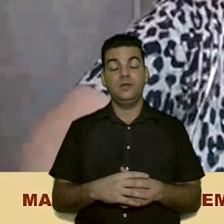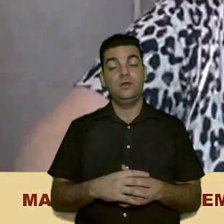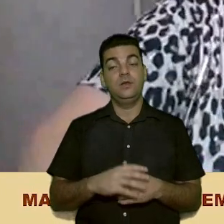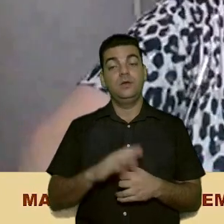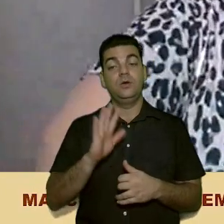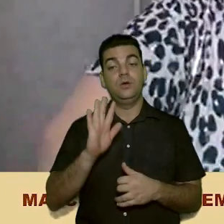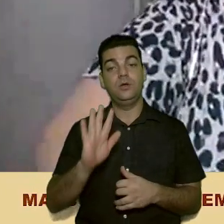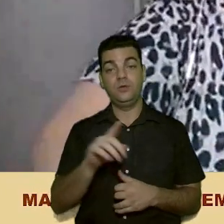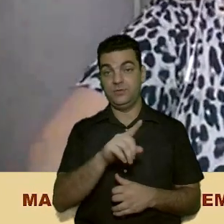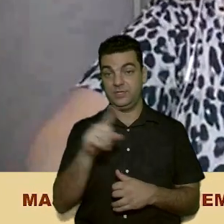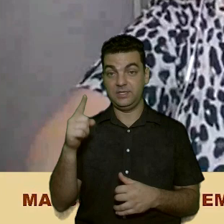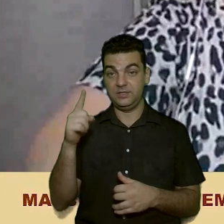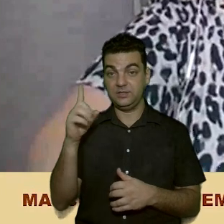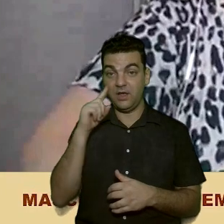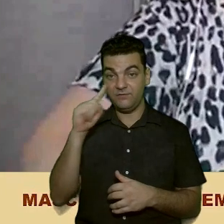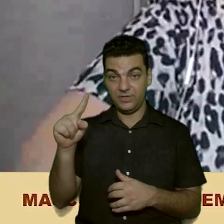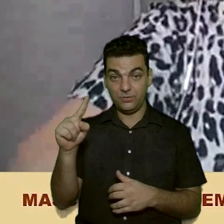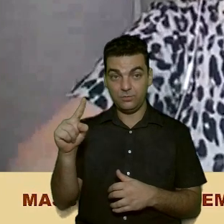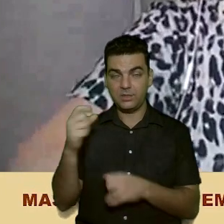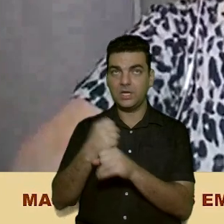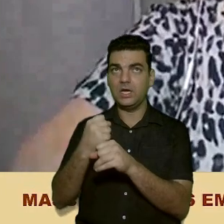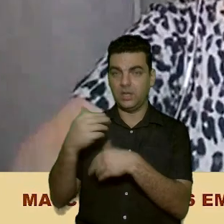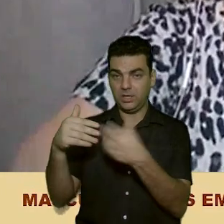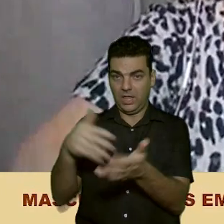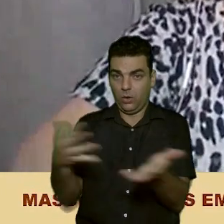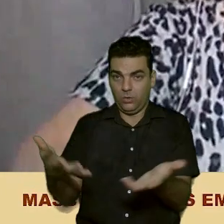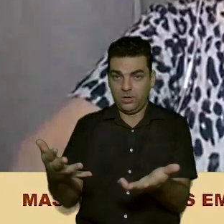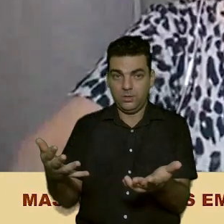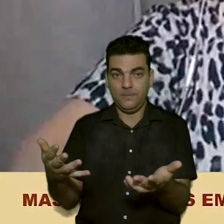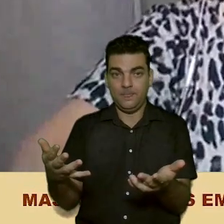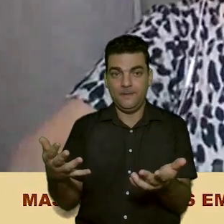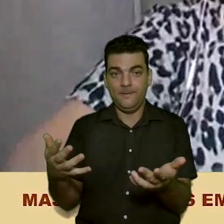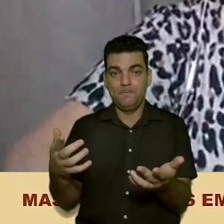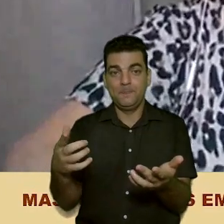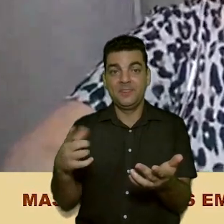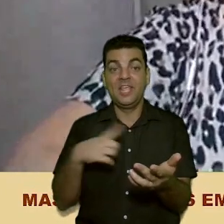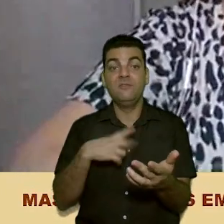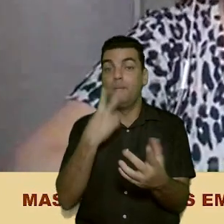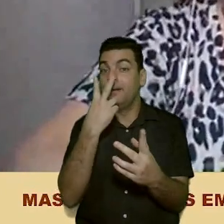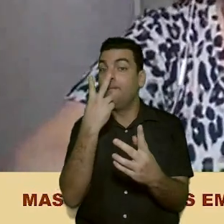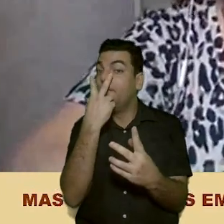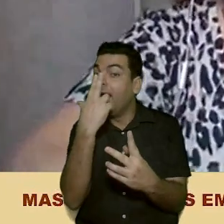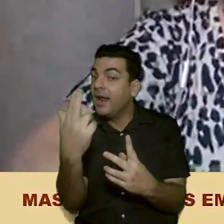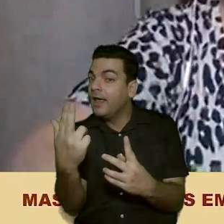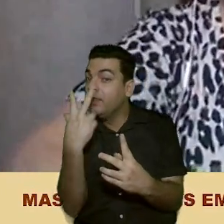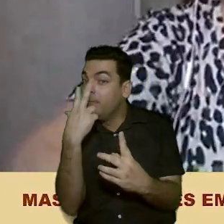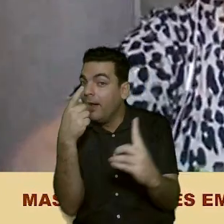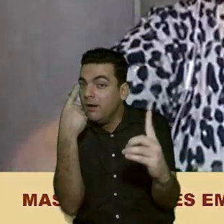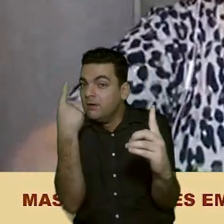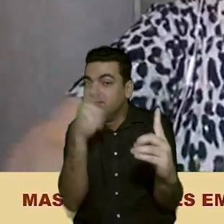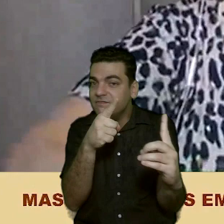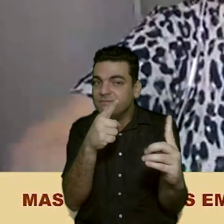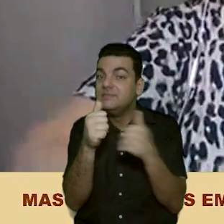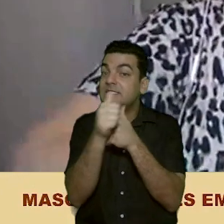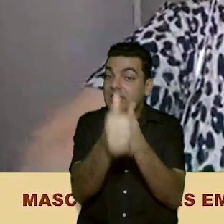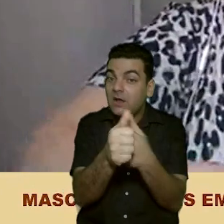parentalidade. Bom, gente, respondendo, acho que todo mundo deve ter visto, acompanhado nos últimos anos, houve